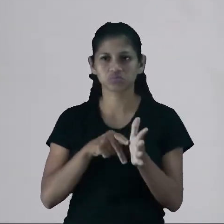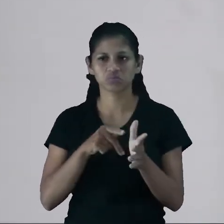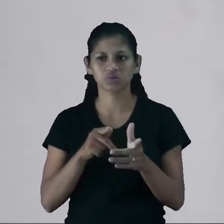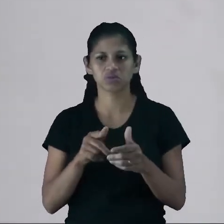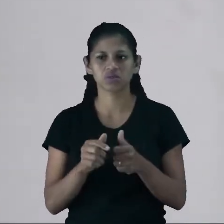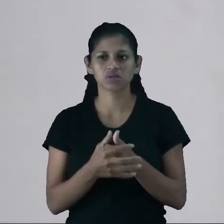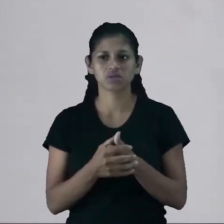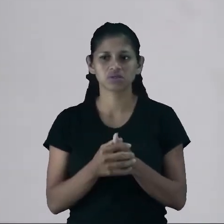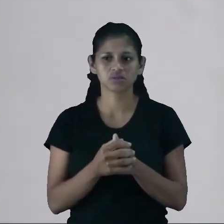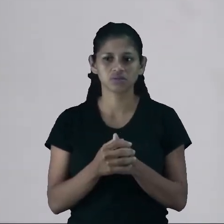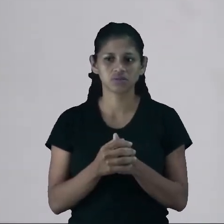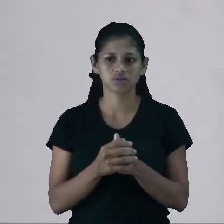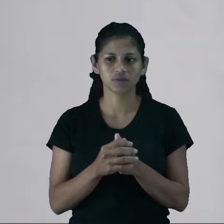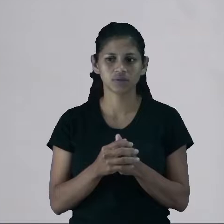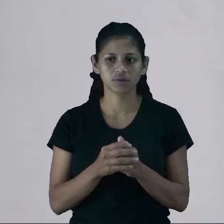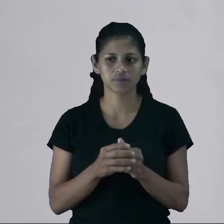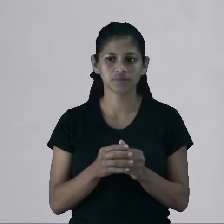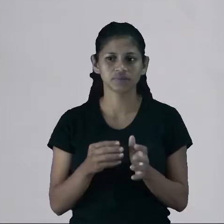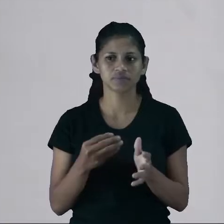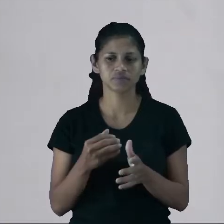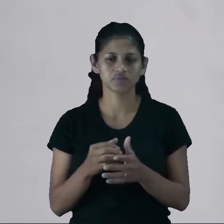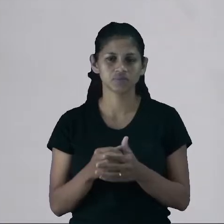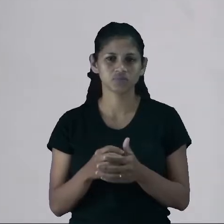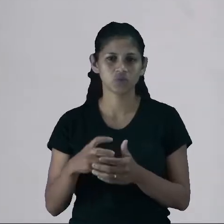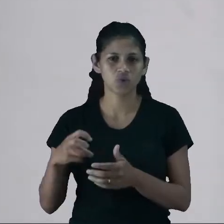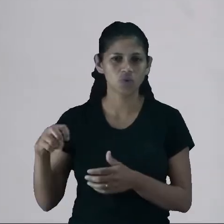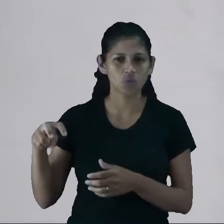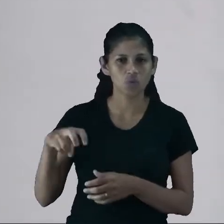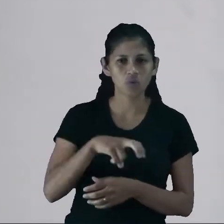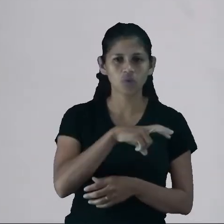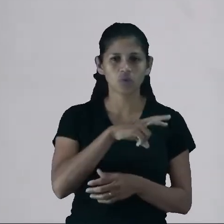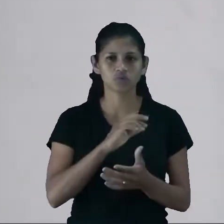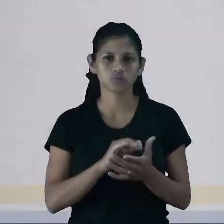os metrôs, e etc., dentre outros.